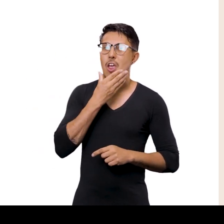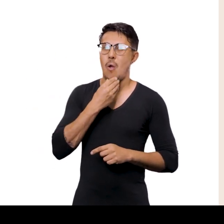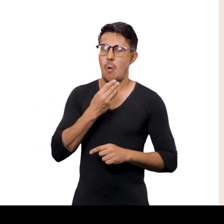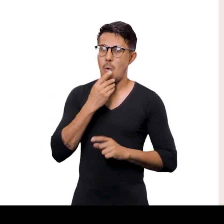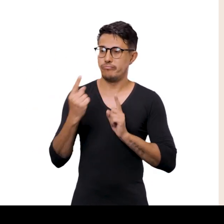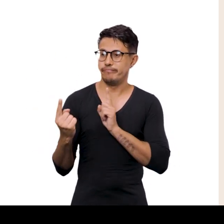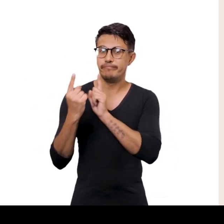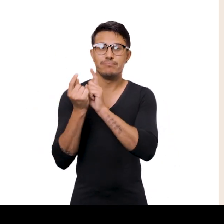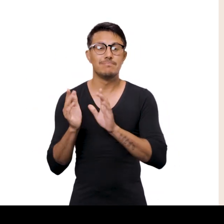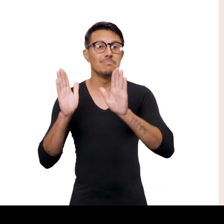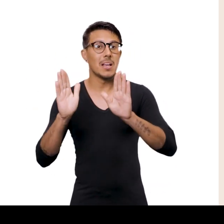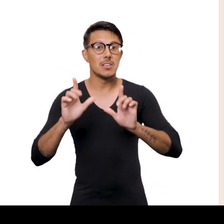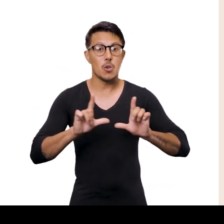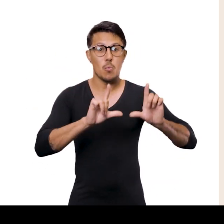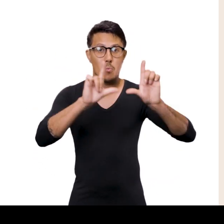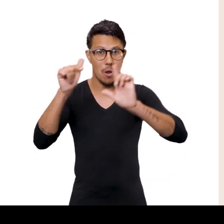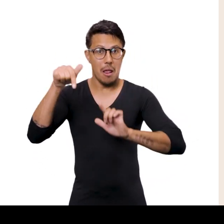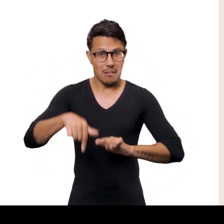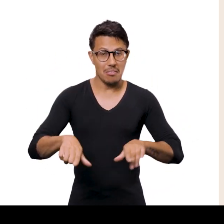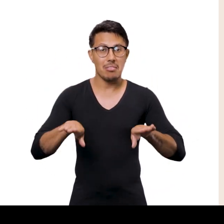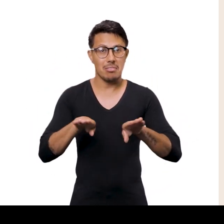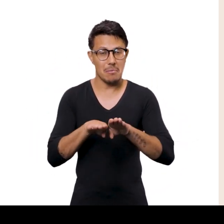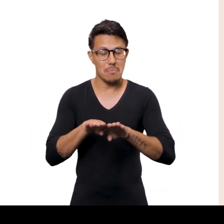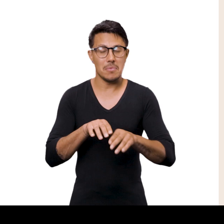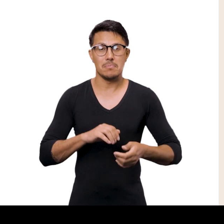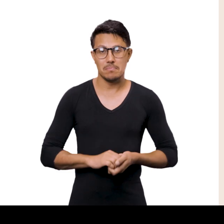Homem. Ambas expostas aqui.